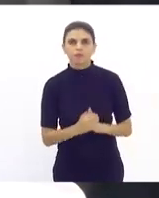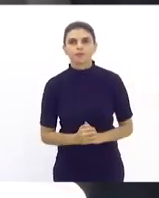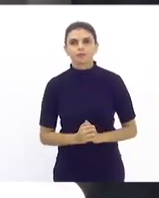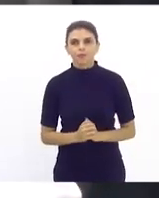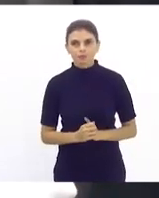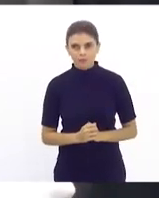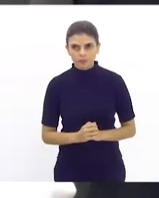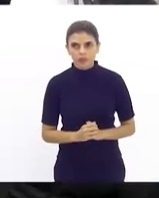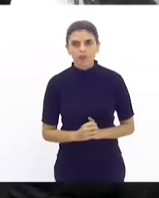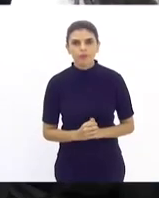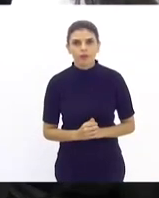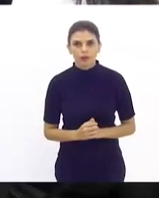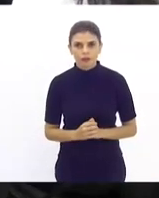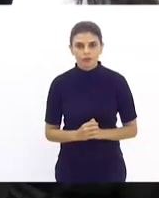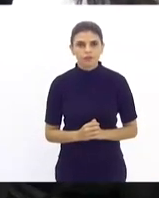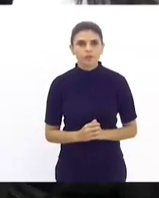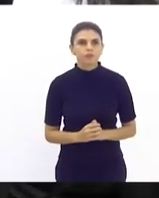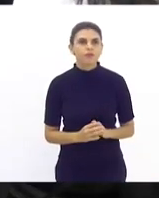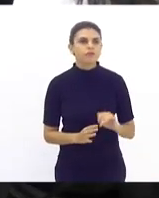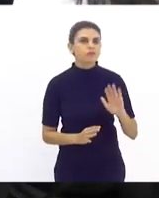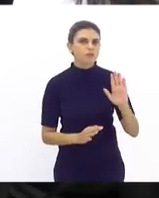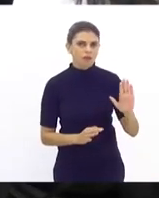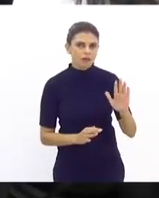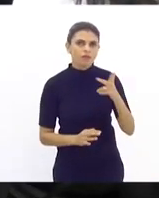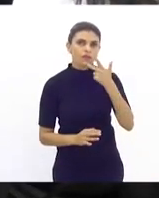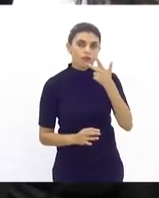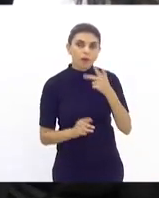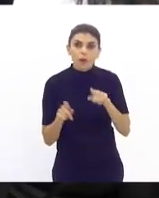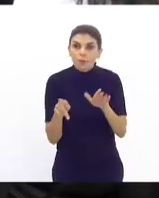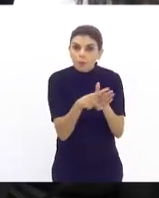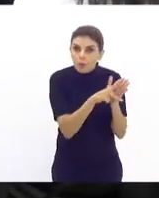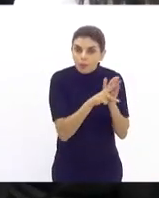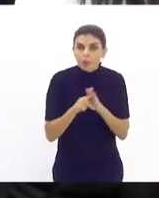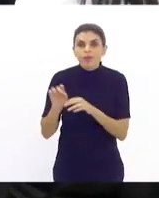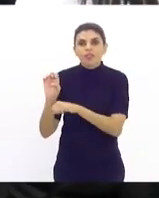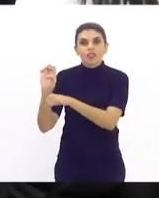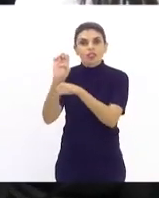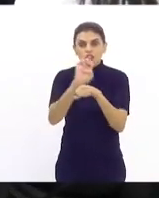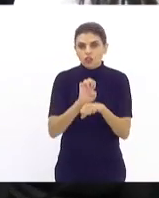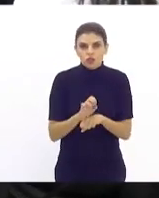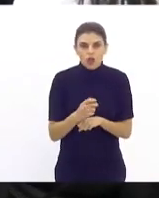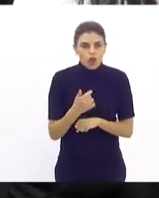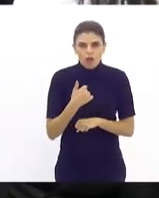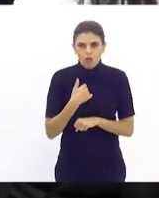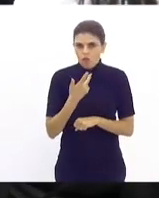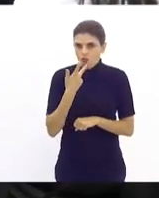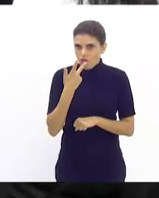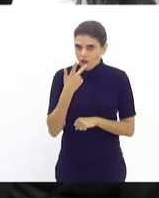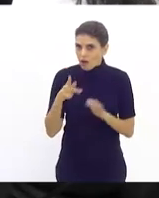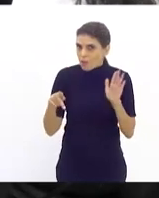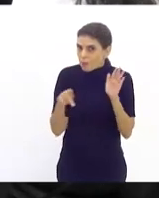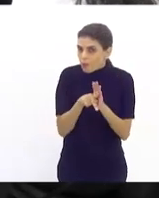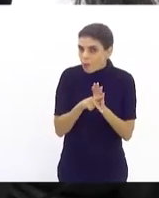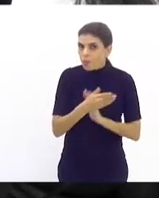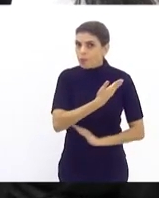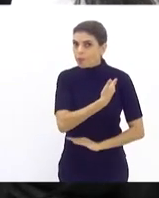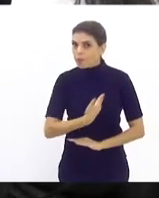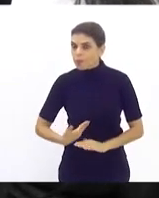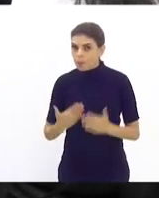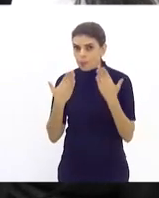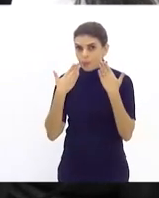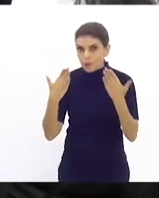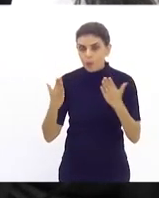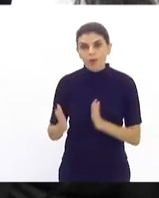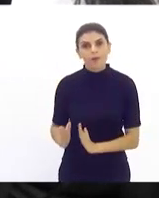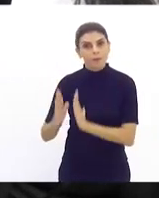pela inconstitucionalidade. O que a gente conversou foi nesse sentido mesmo dos imóveis estaduais. Né? A gente não, eu, quando falei imóveis públicos, você deu o exemplo do prédio